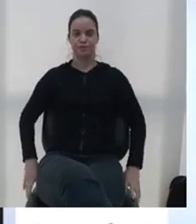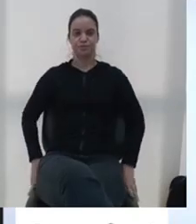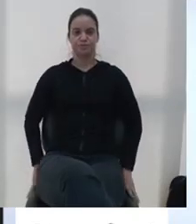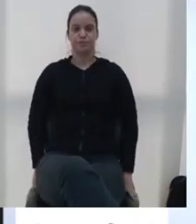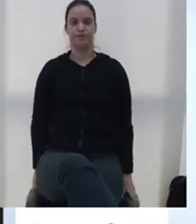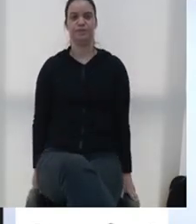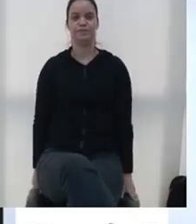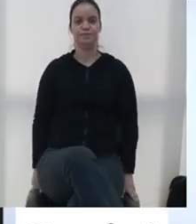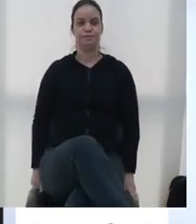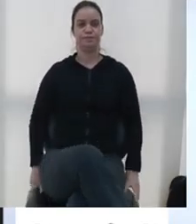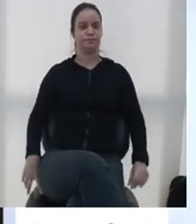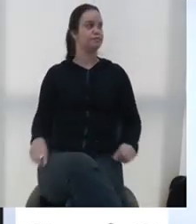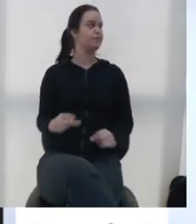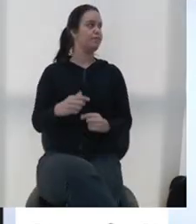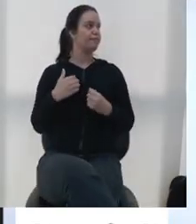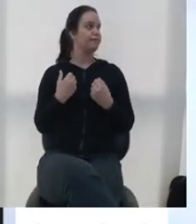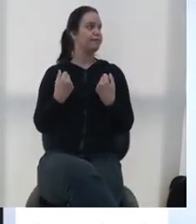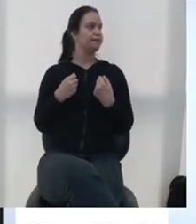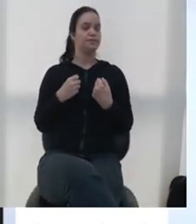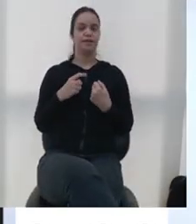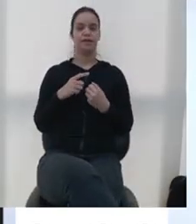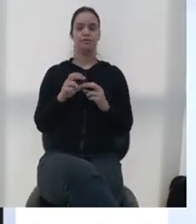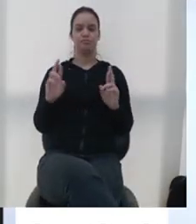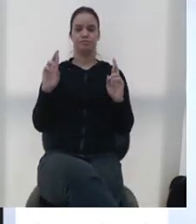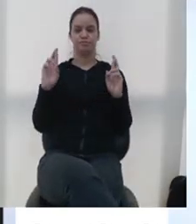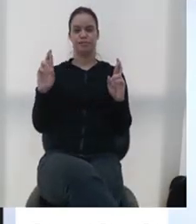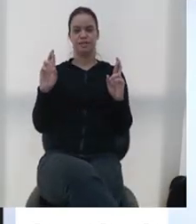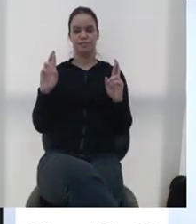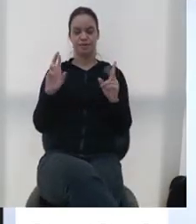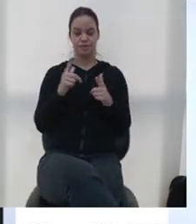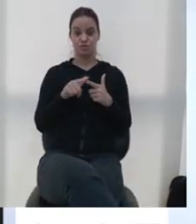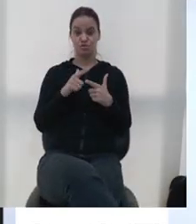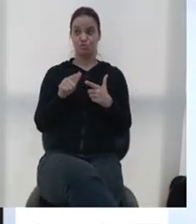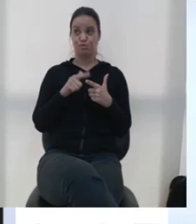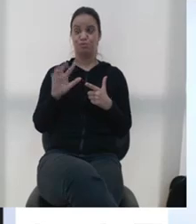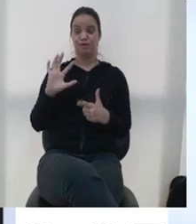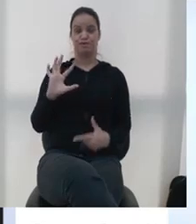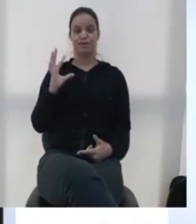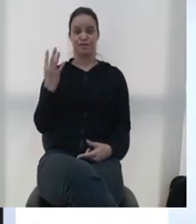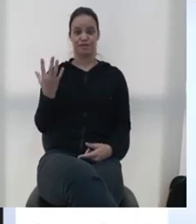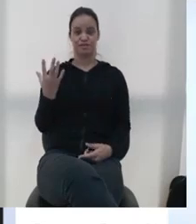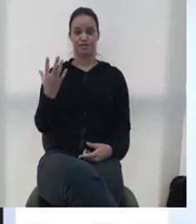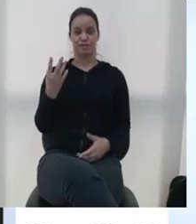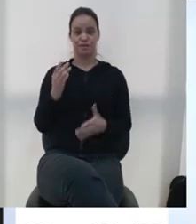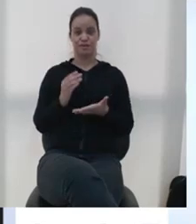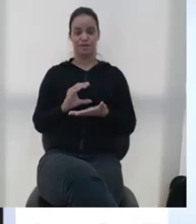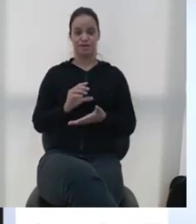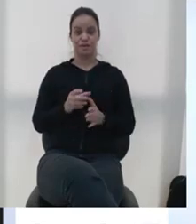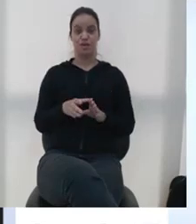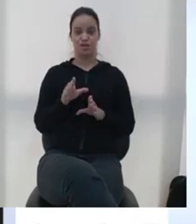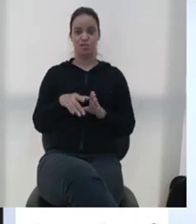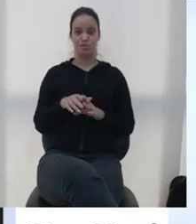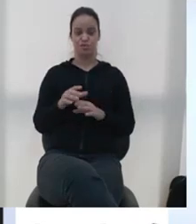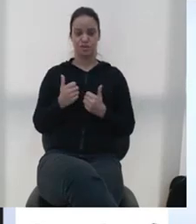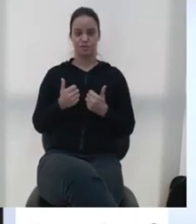aqui, onde eu tenho a esperança que seja resolvido, aqui no Conselho Superior.